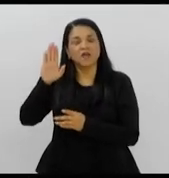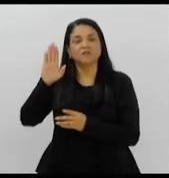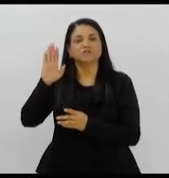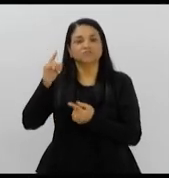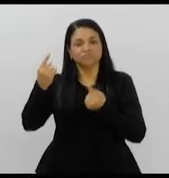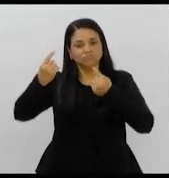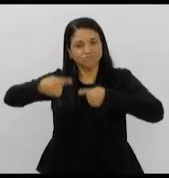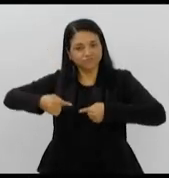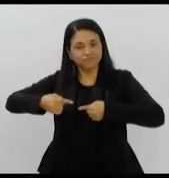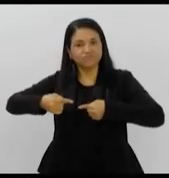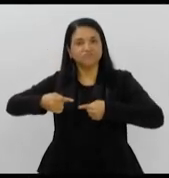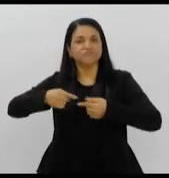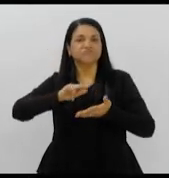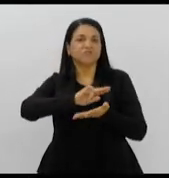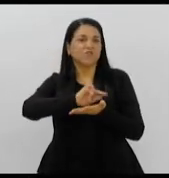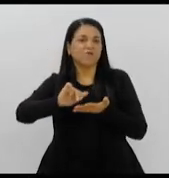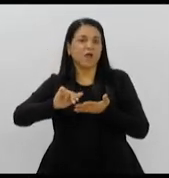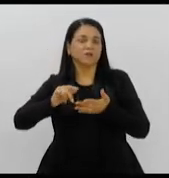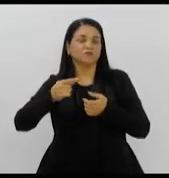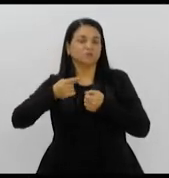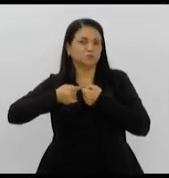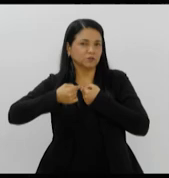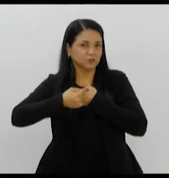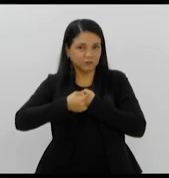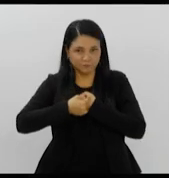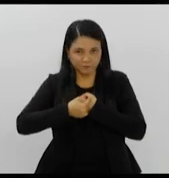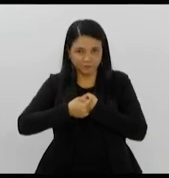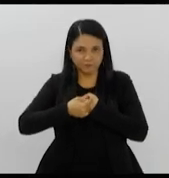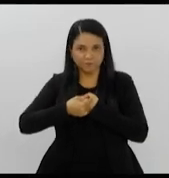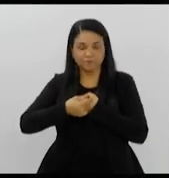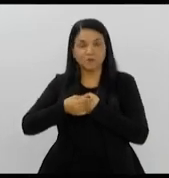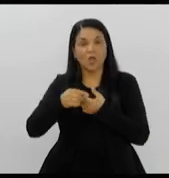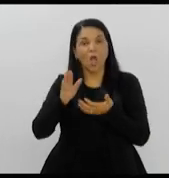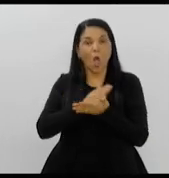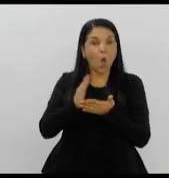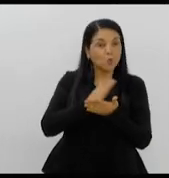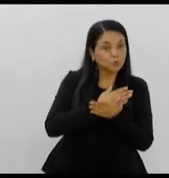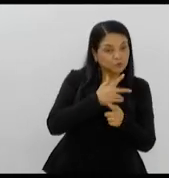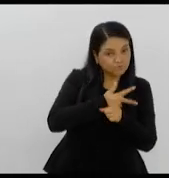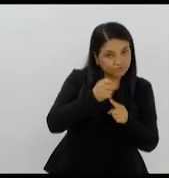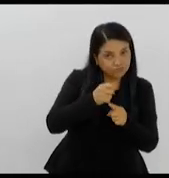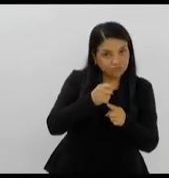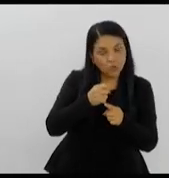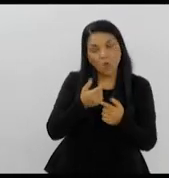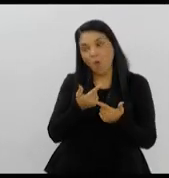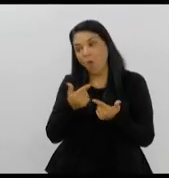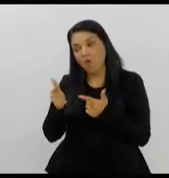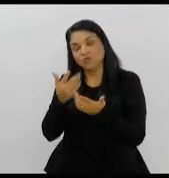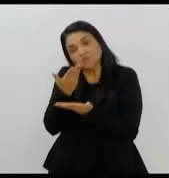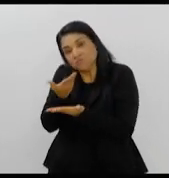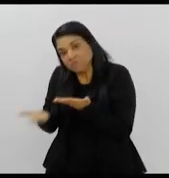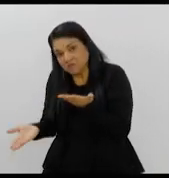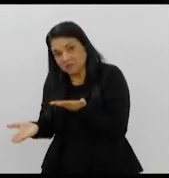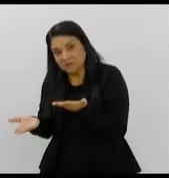nos mais diversos municípios. E alguns venceram e outros não,